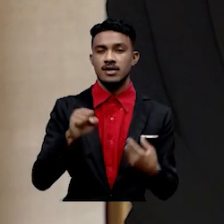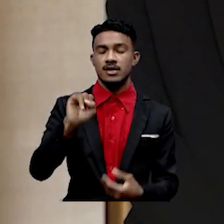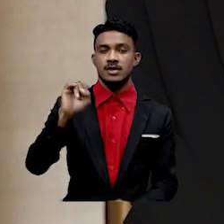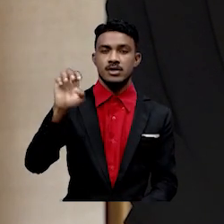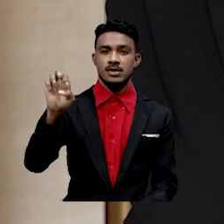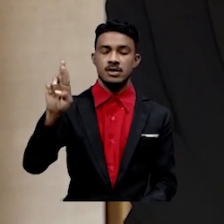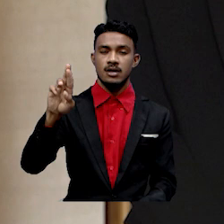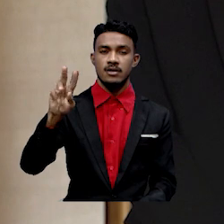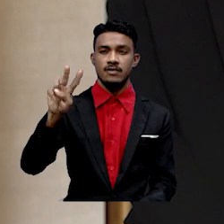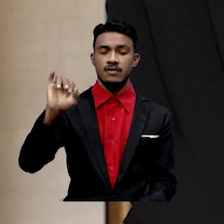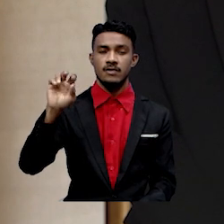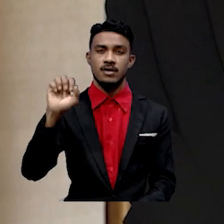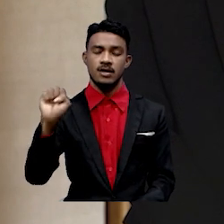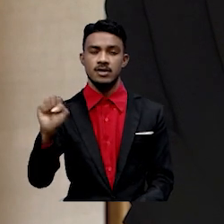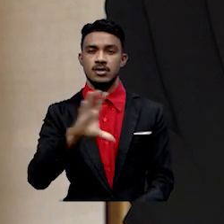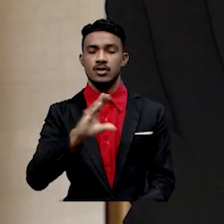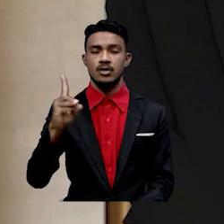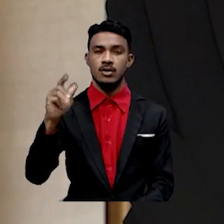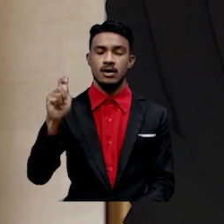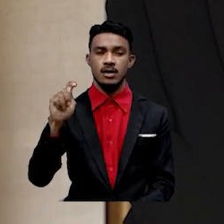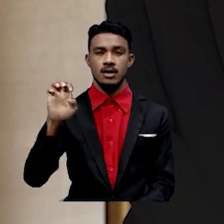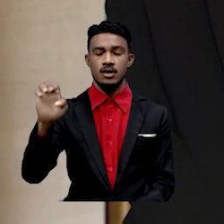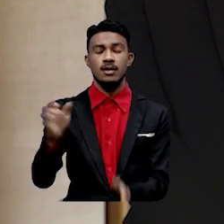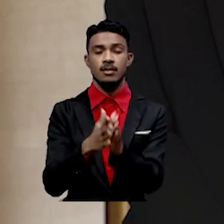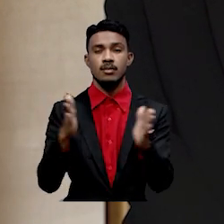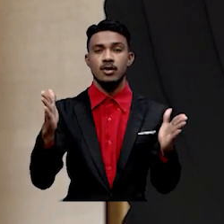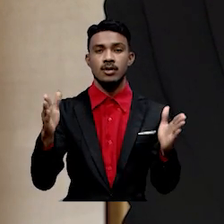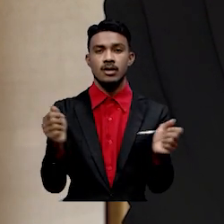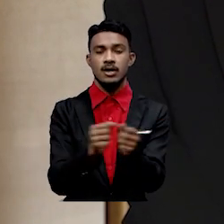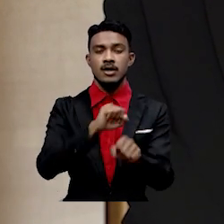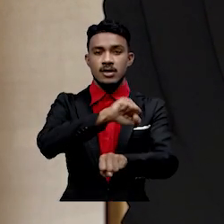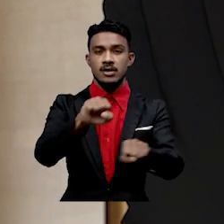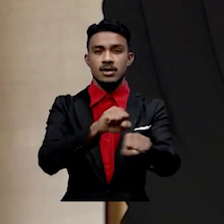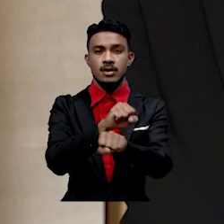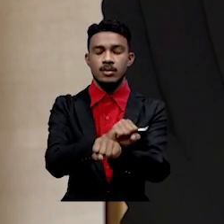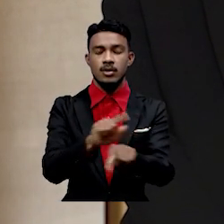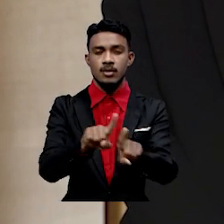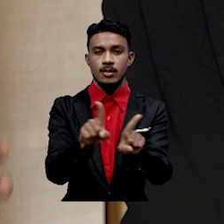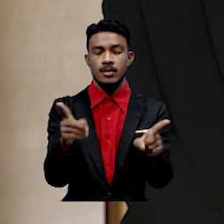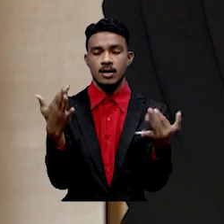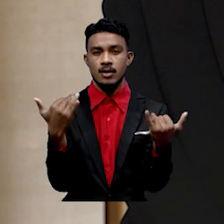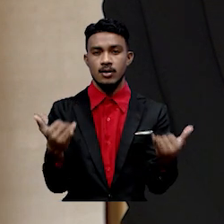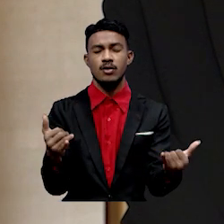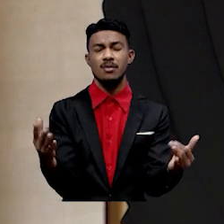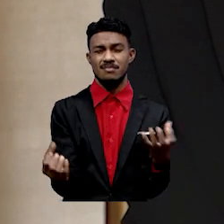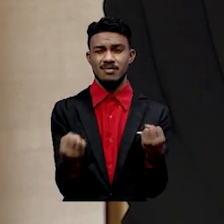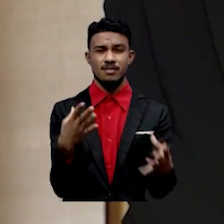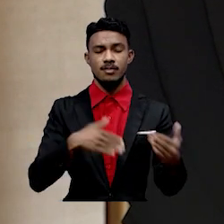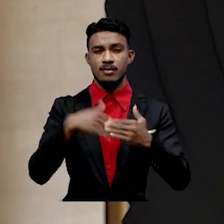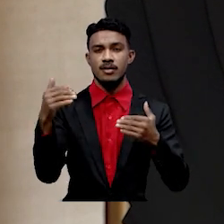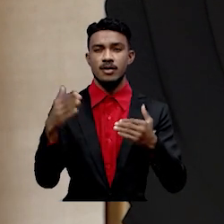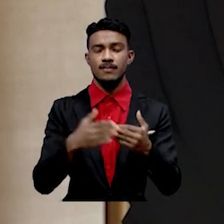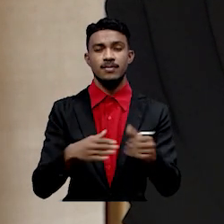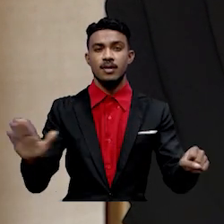data center país ida ho data center bot liu mas Singapura. Mas vê Singapura agora saturado. Cata